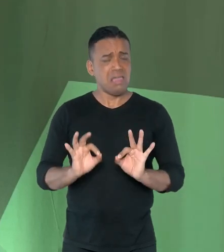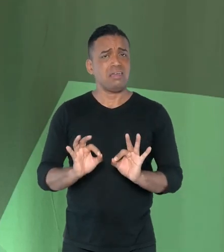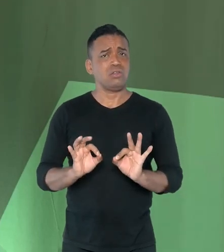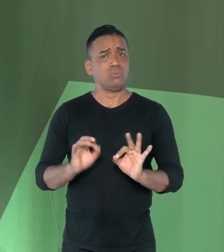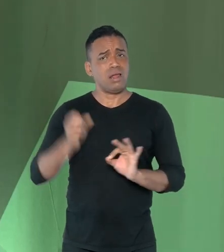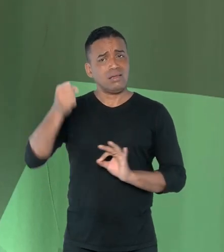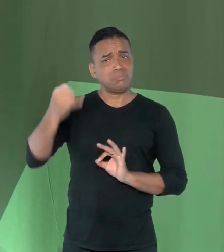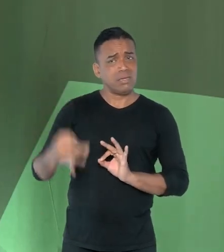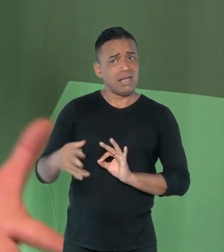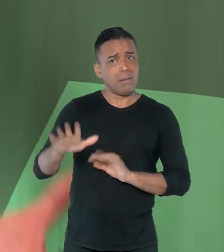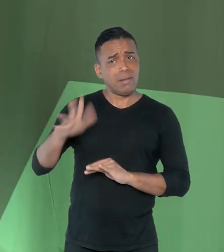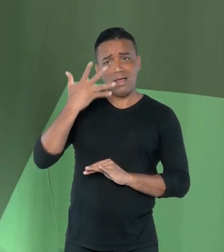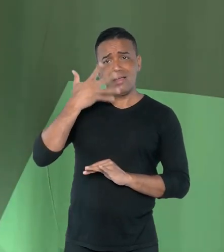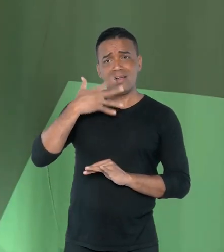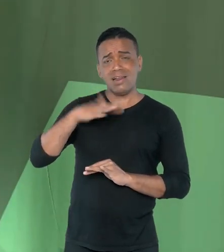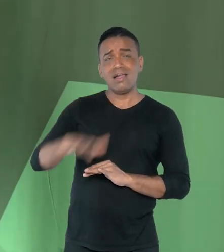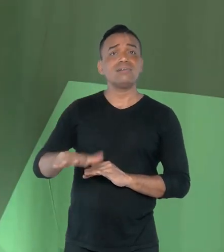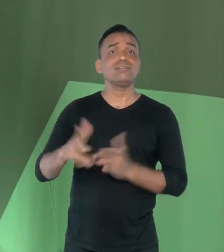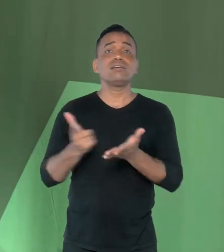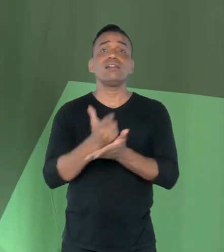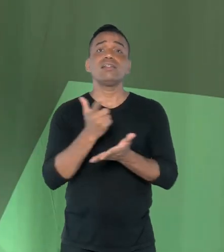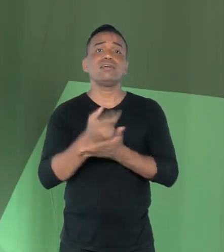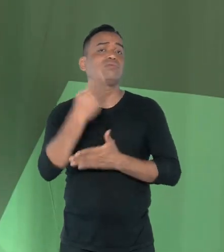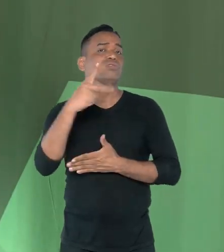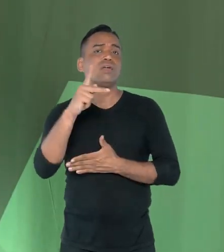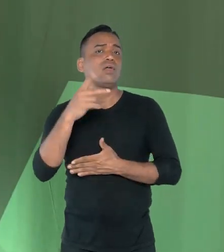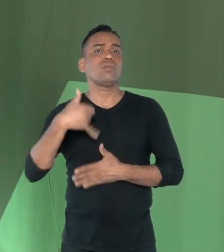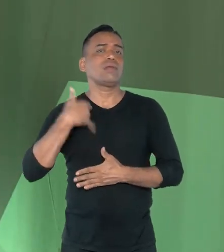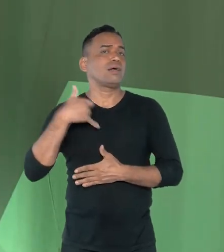livro é para criança de qual idade, né?